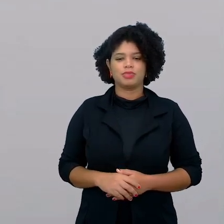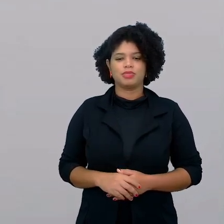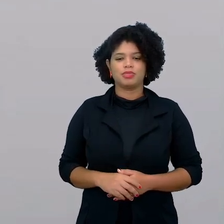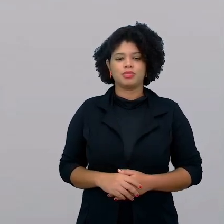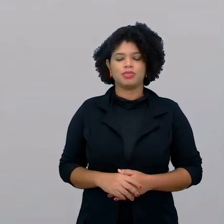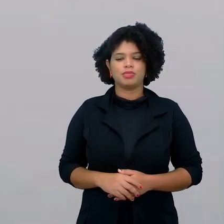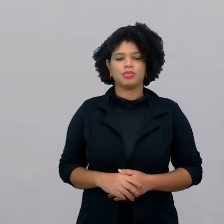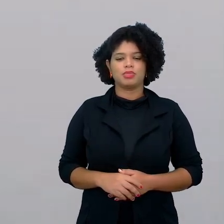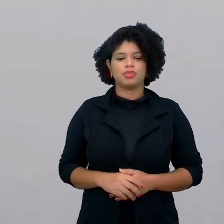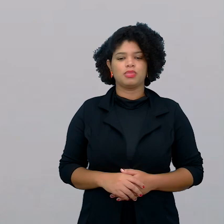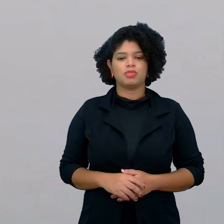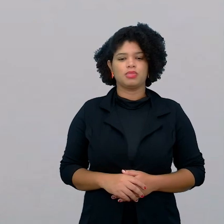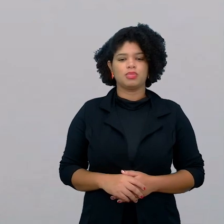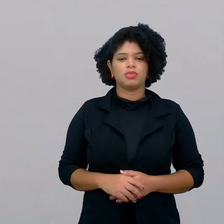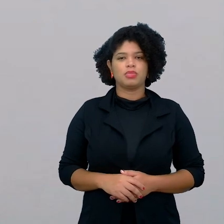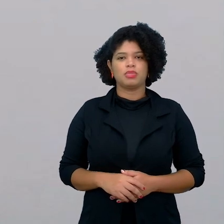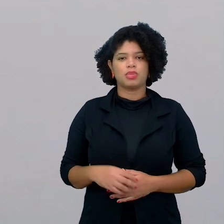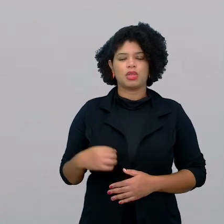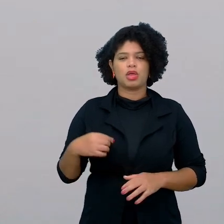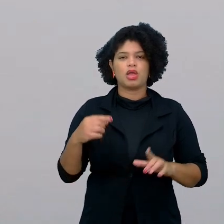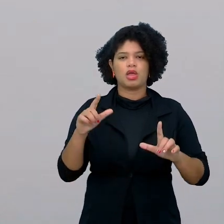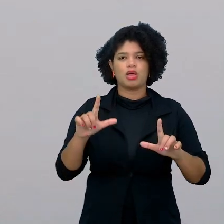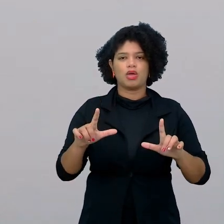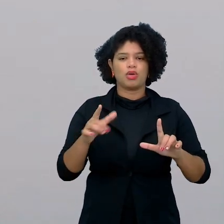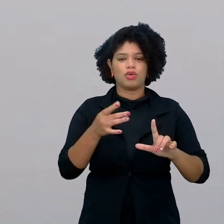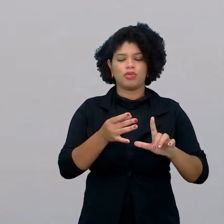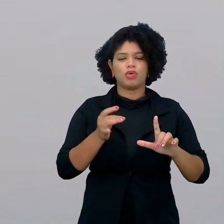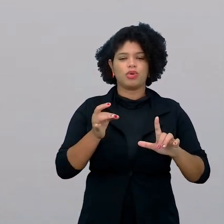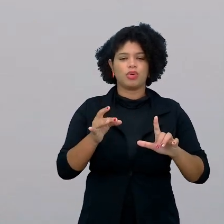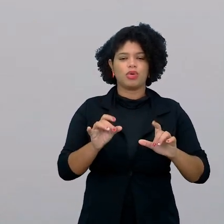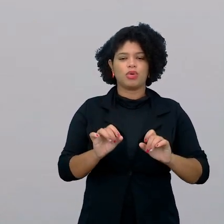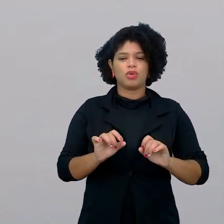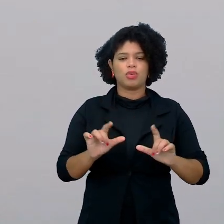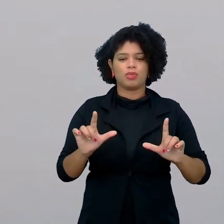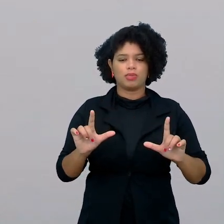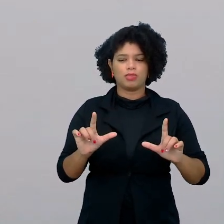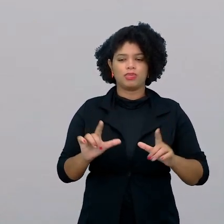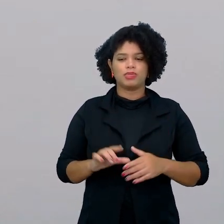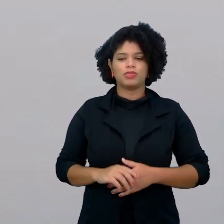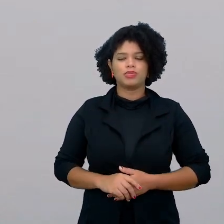Com vocês, para dar início à nossa conversa,